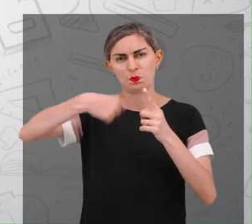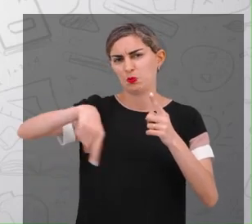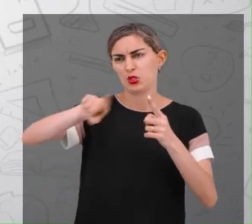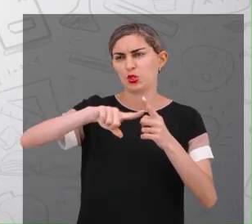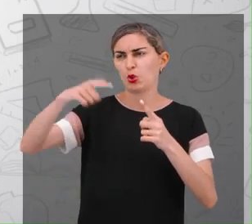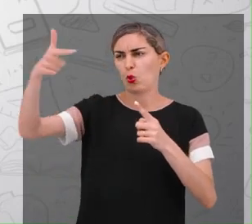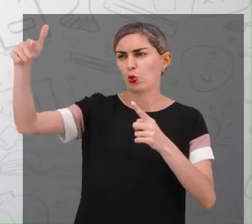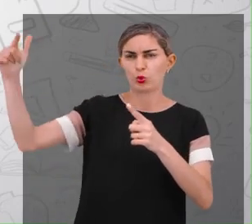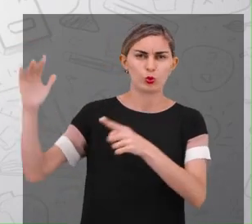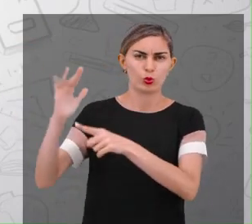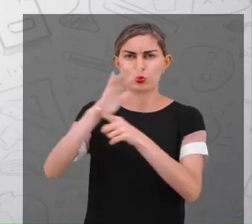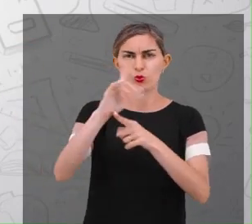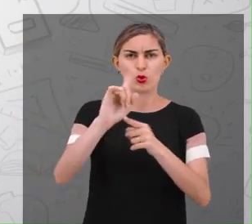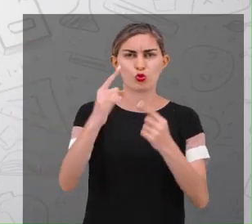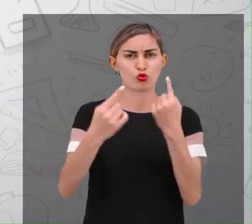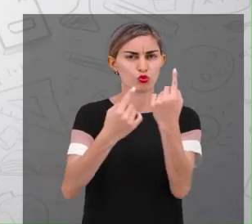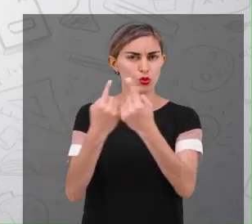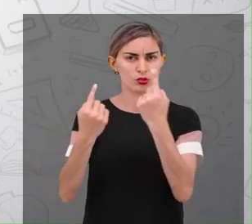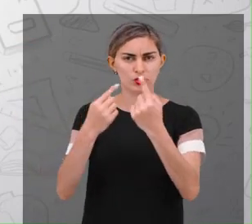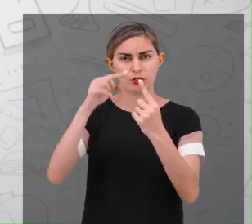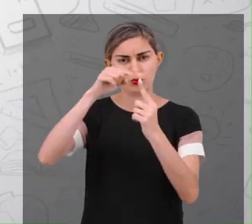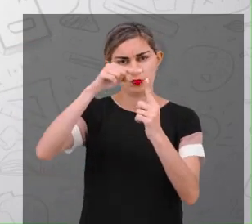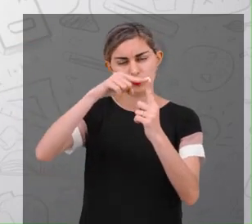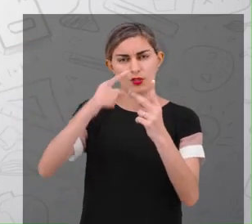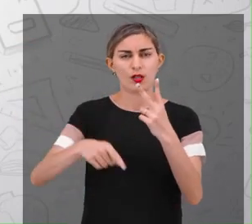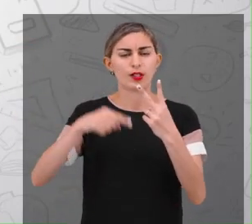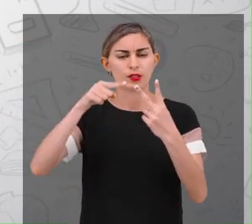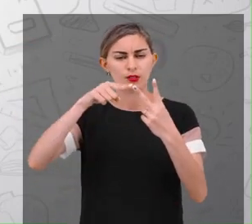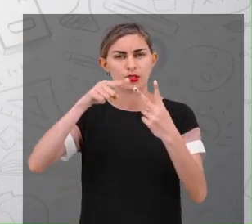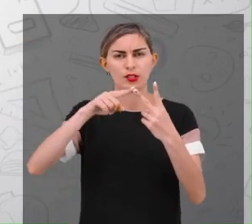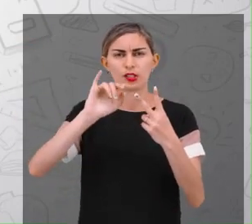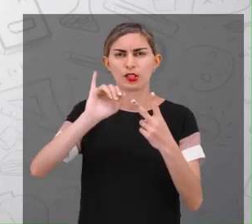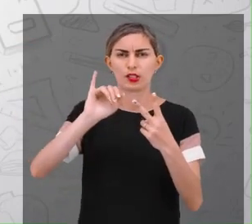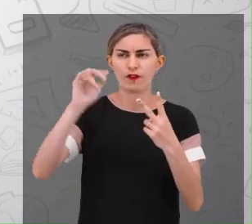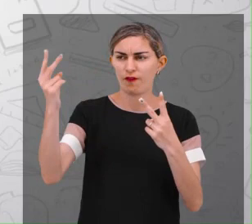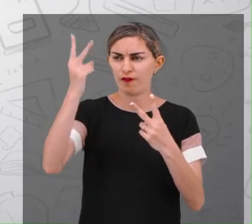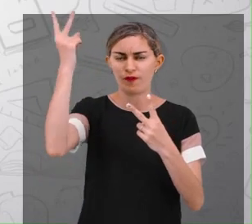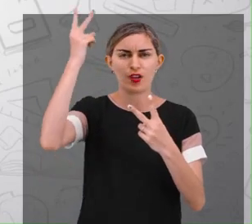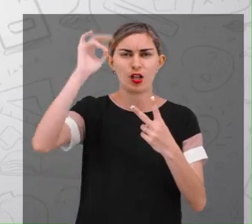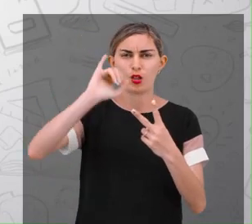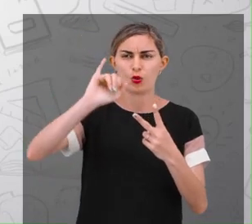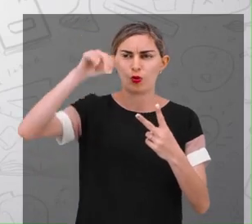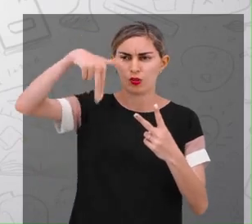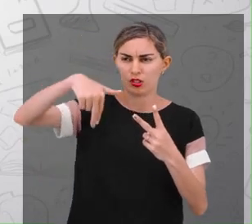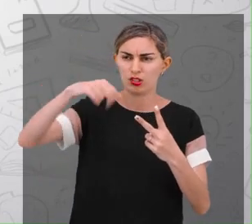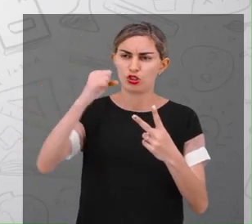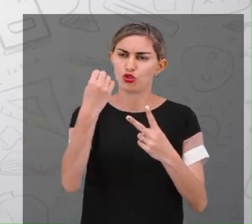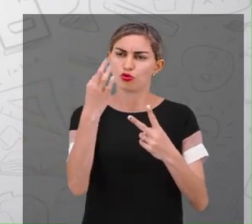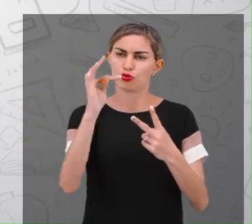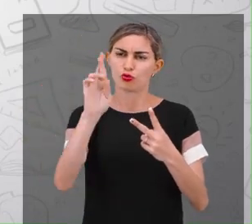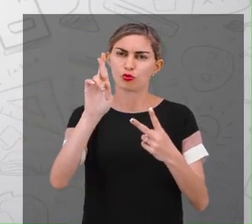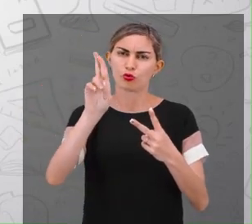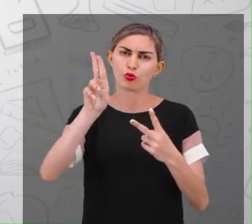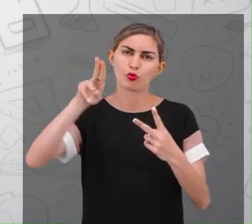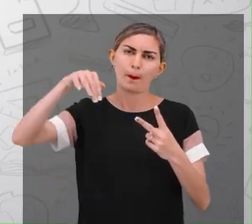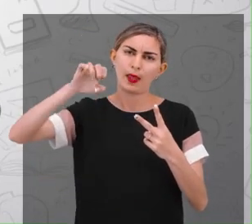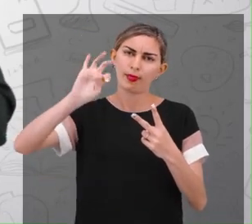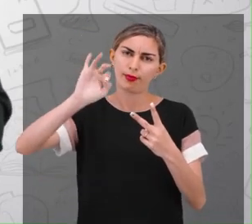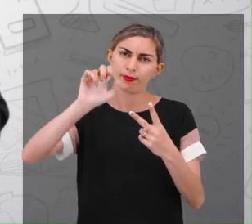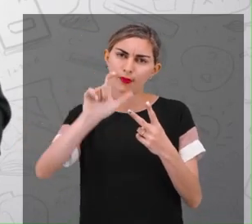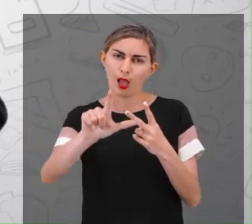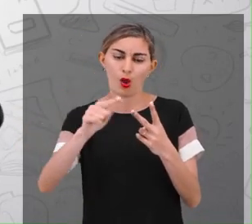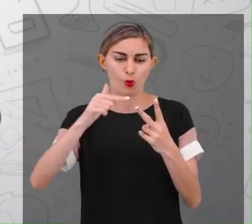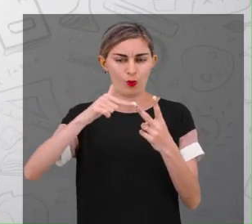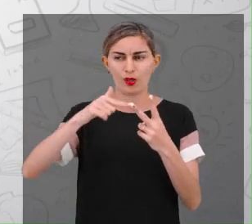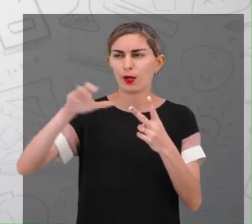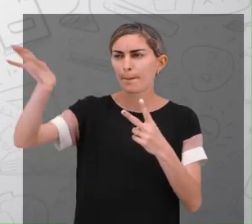de terceiros. E tem o valor instrumental, é o valor que, em sua extensão, ele busca alcançar